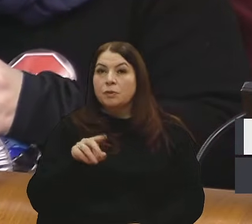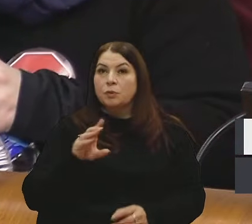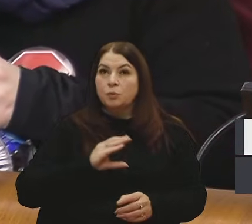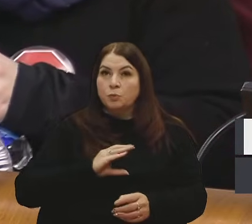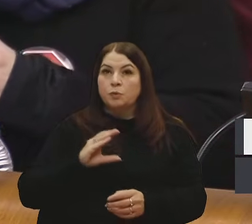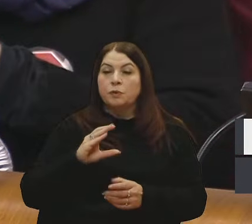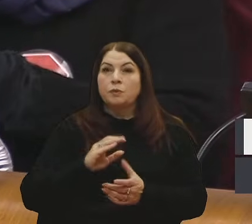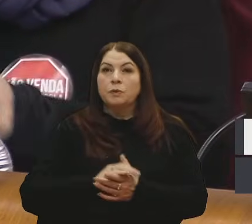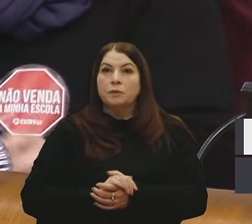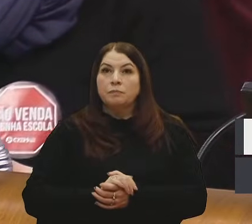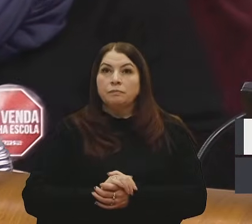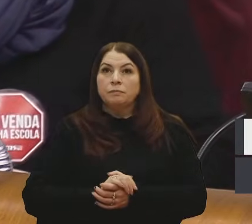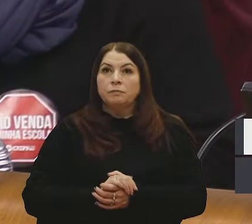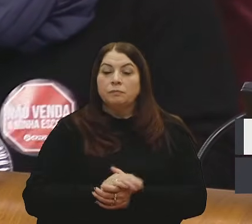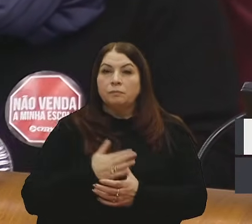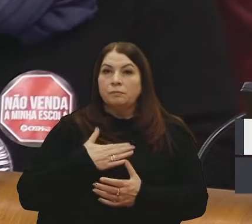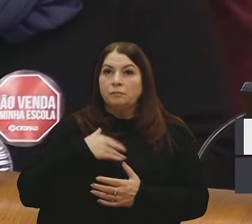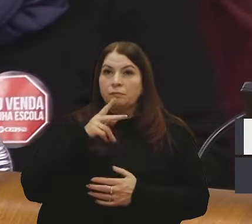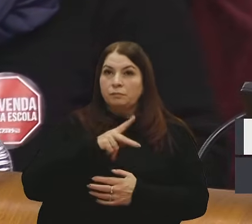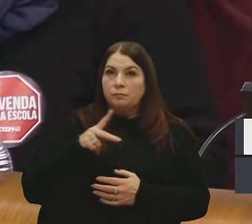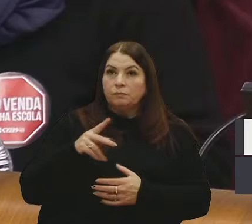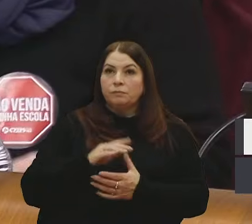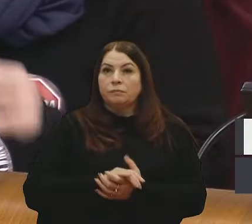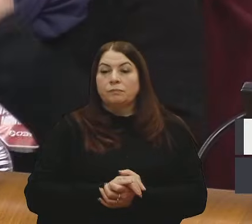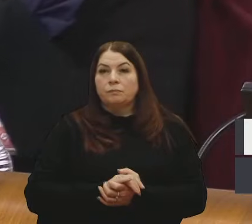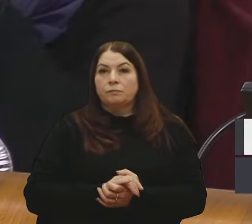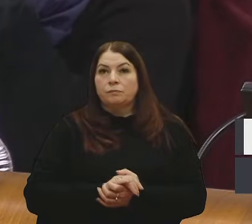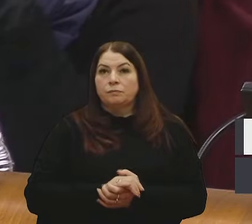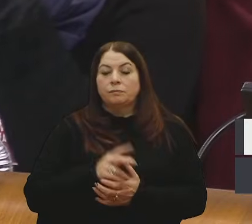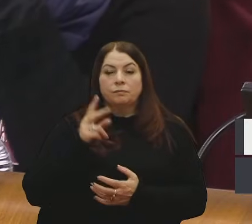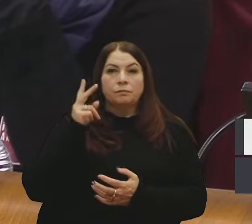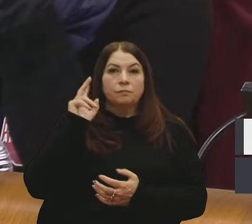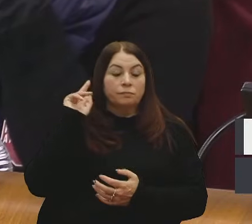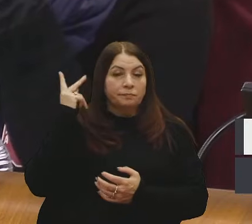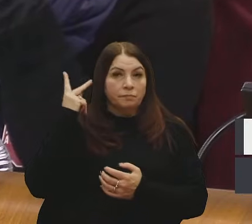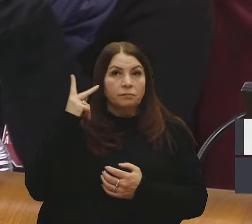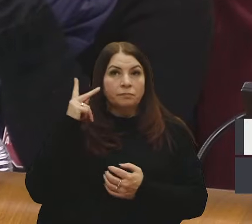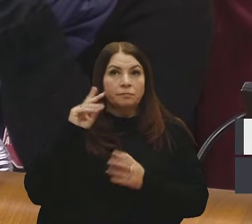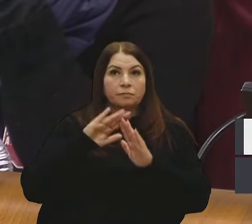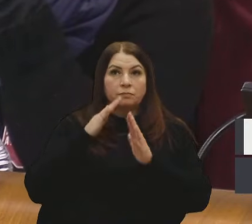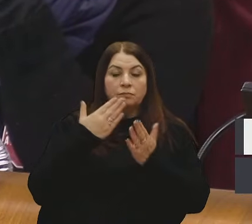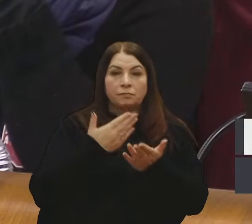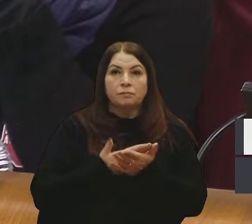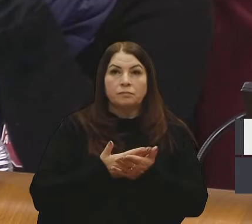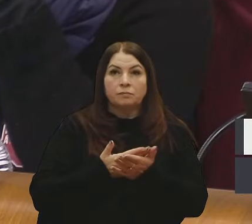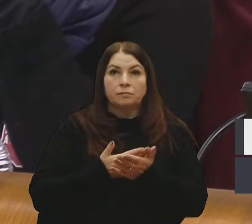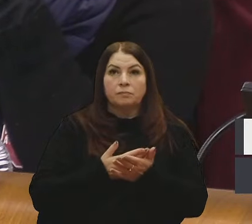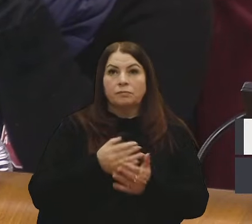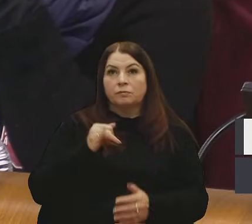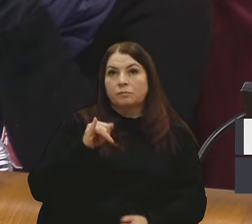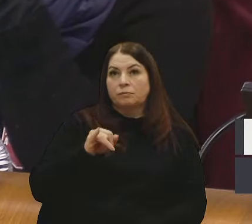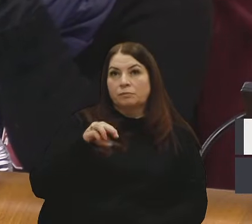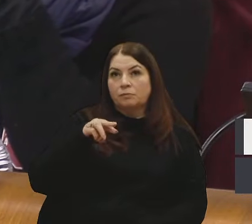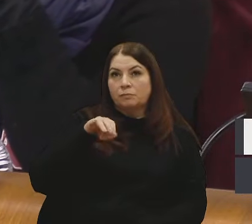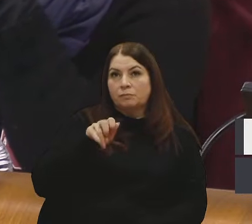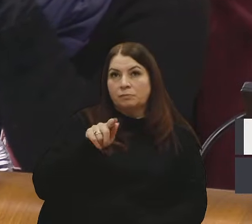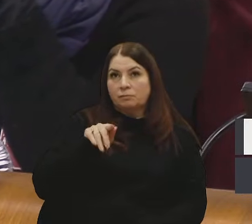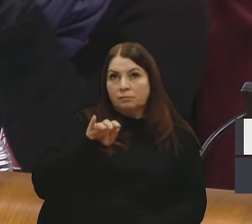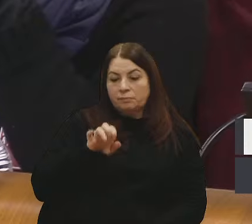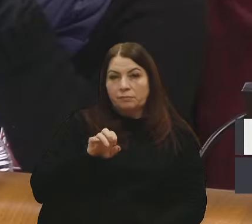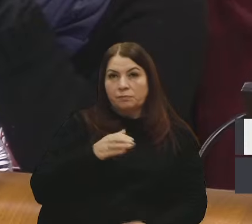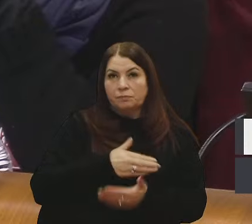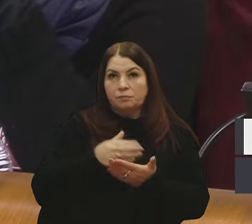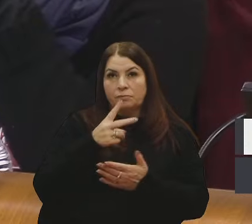coordenador, e pela minha professora de História da escola, do Colégio Imigrante, do início dos anos